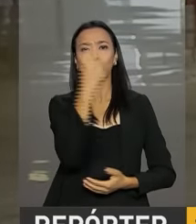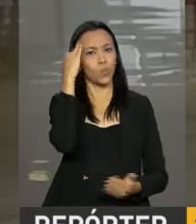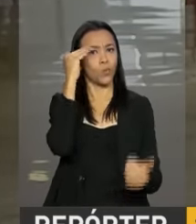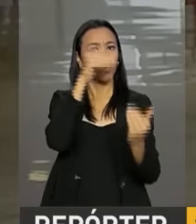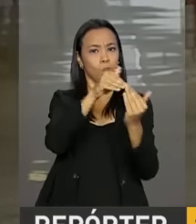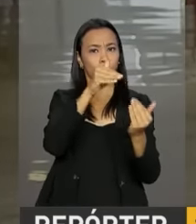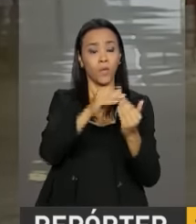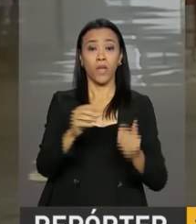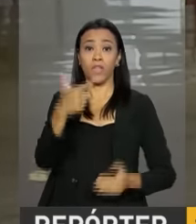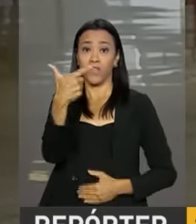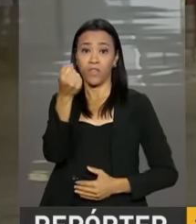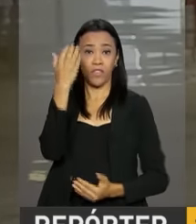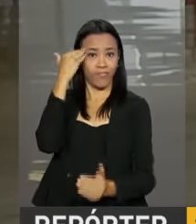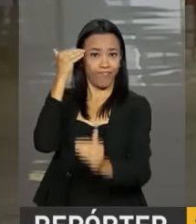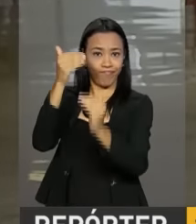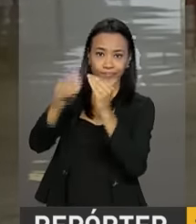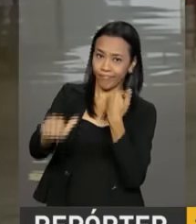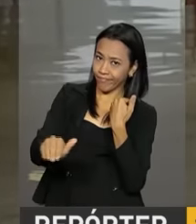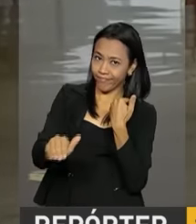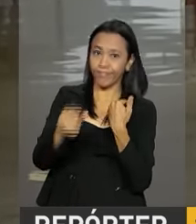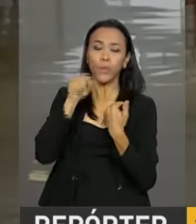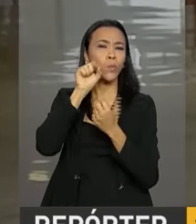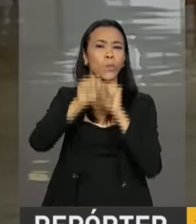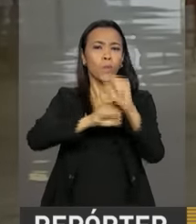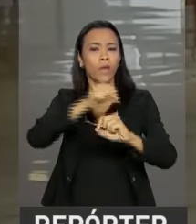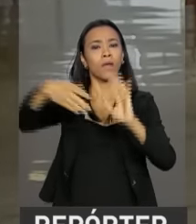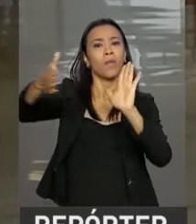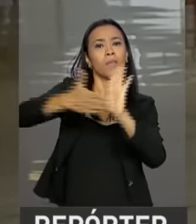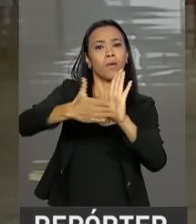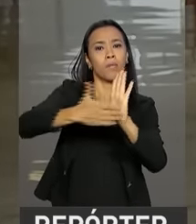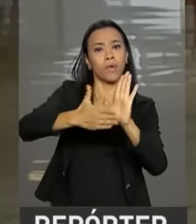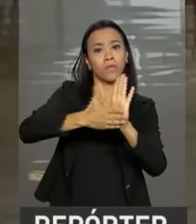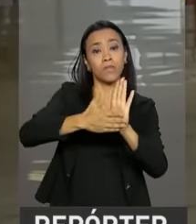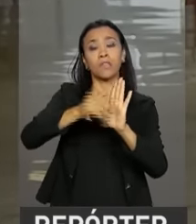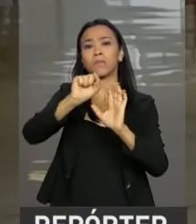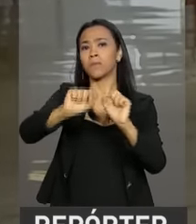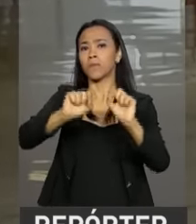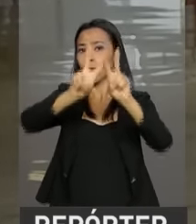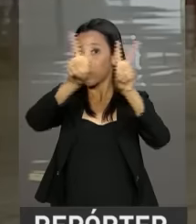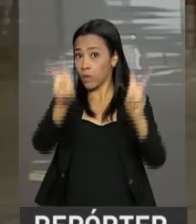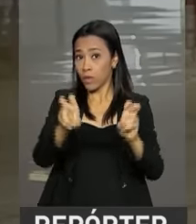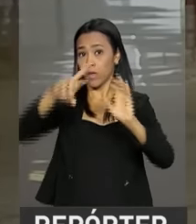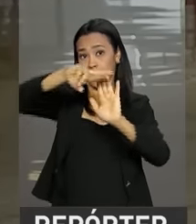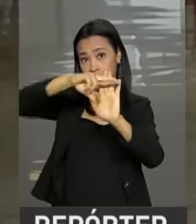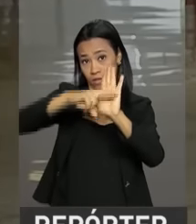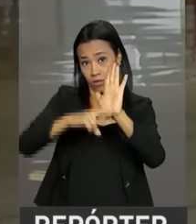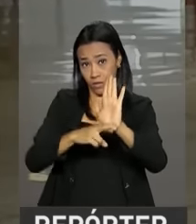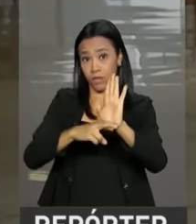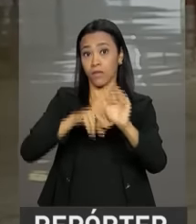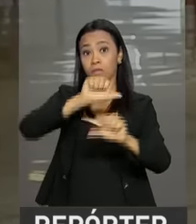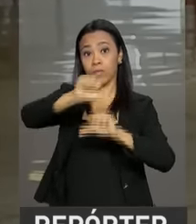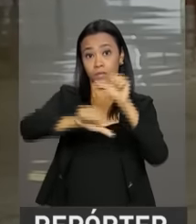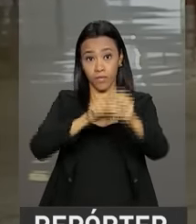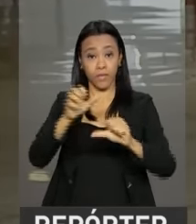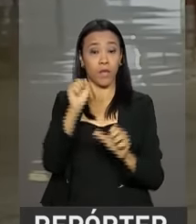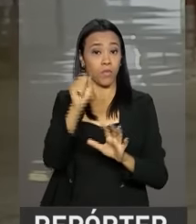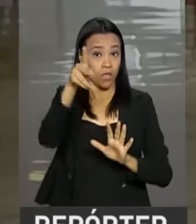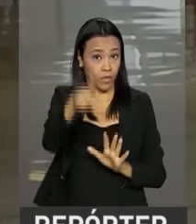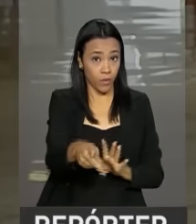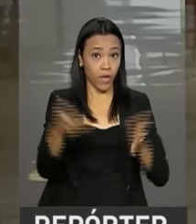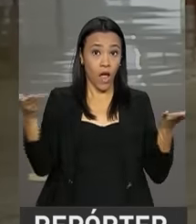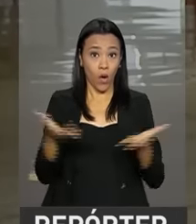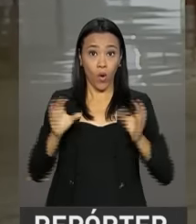e 20 contrários AD admissão da proposta de emenda à constituição que trata da reforma da Previdência agora uma comissão